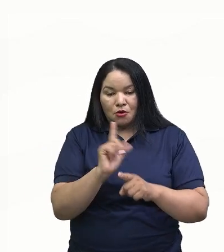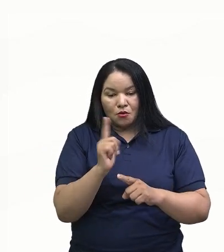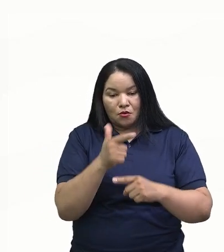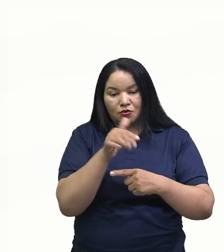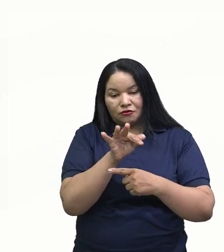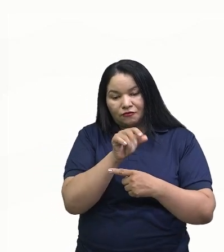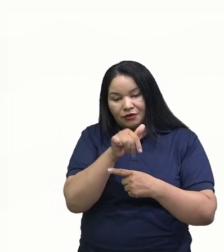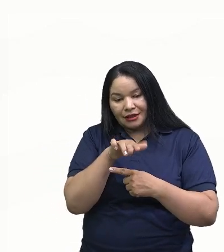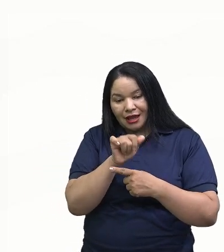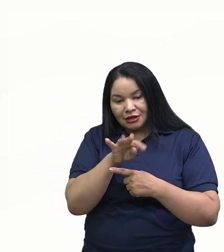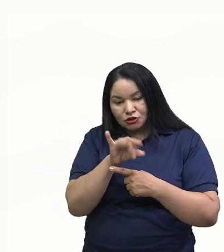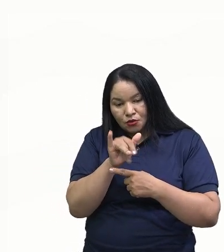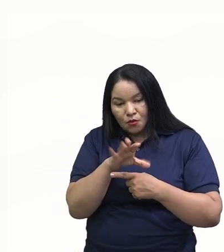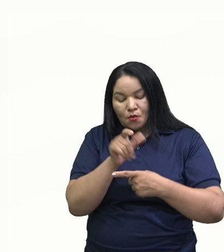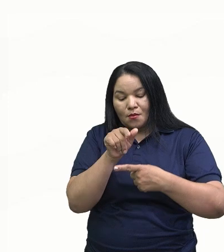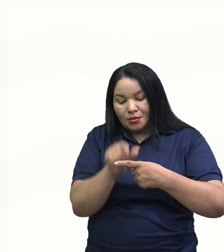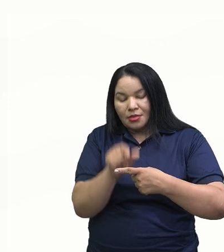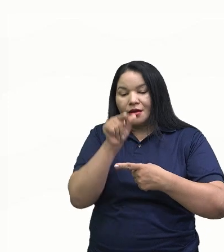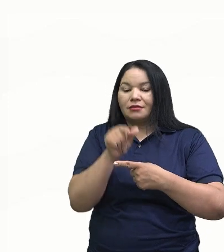científico,